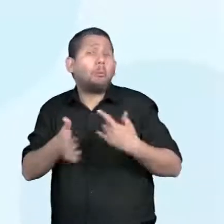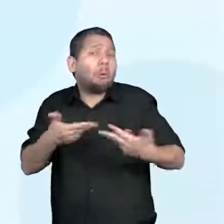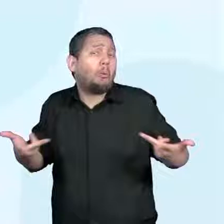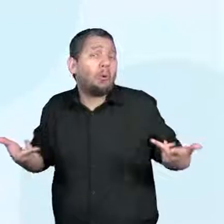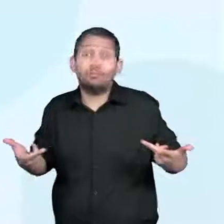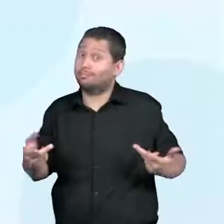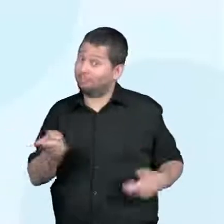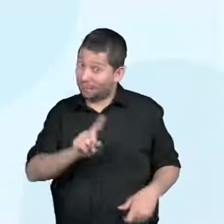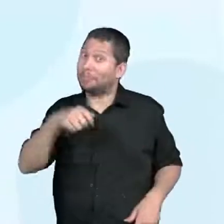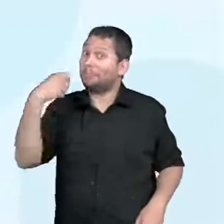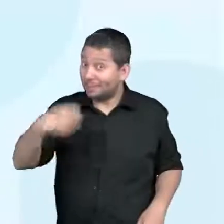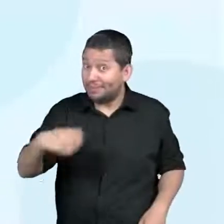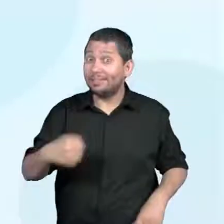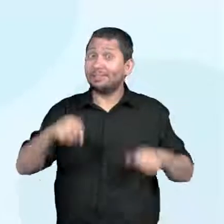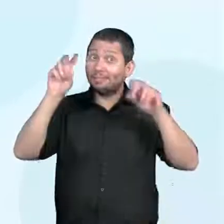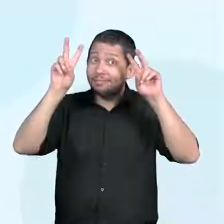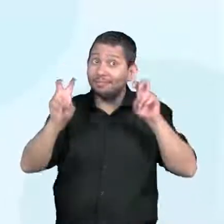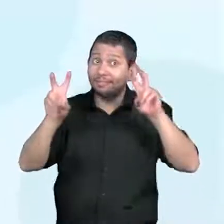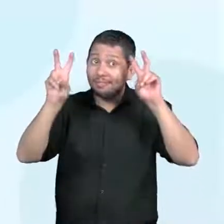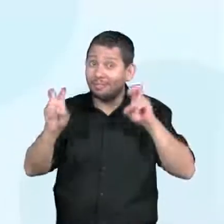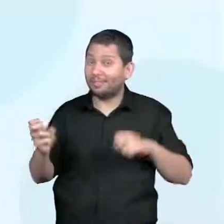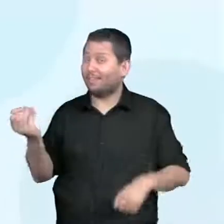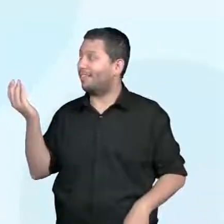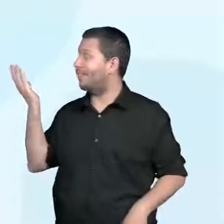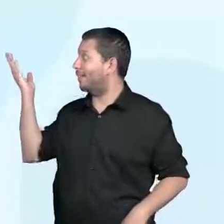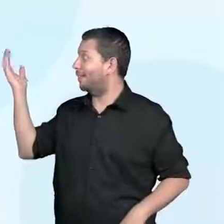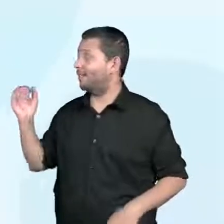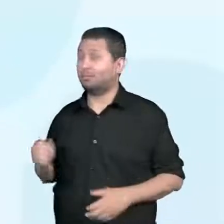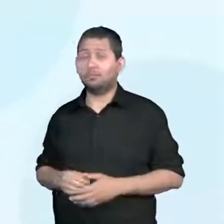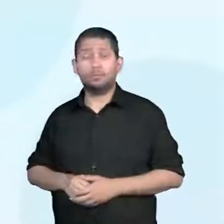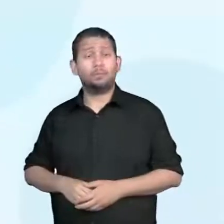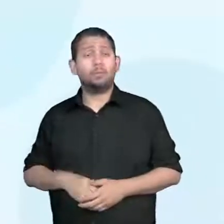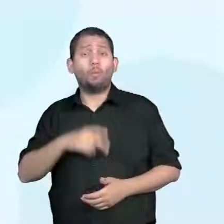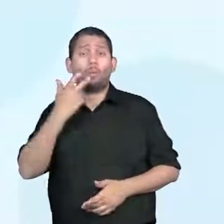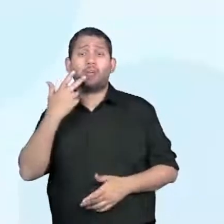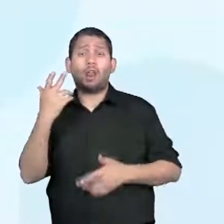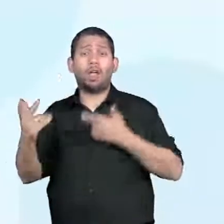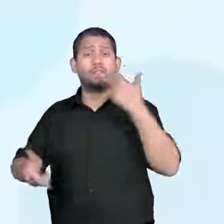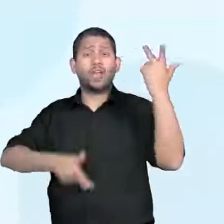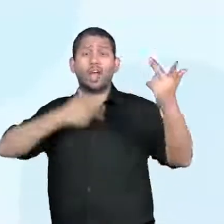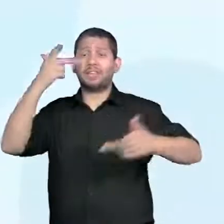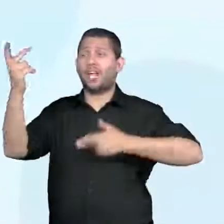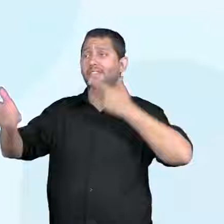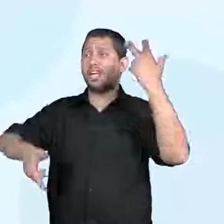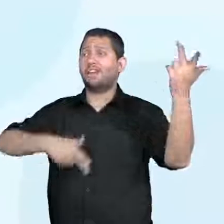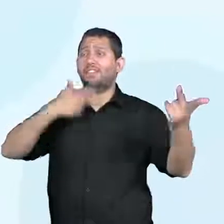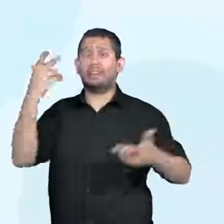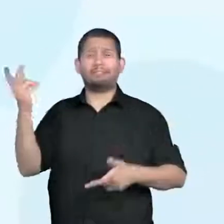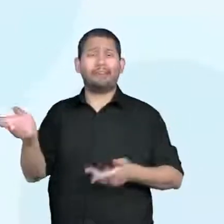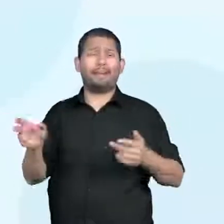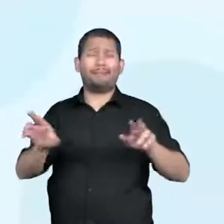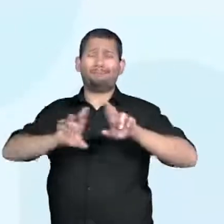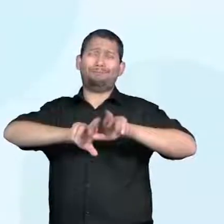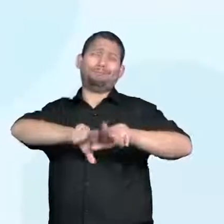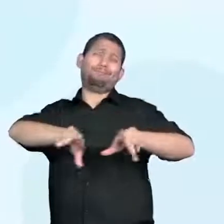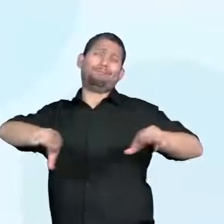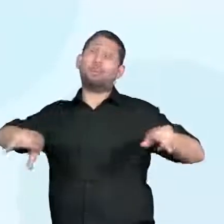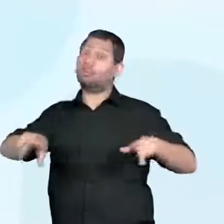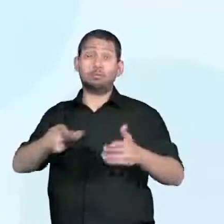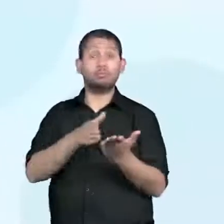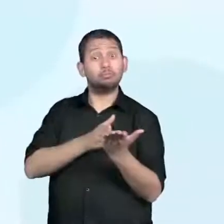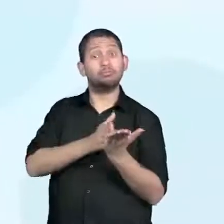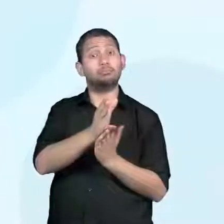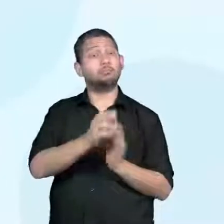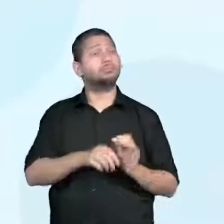ou um tema. Eu não posso simplesmente vir aqui e começar a fazer um monte de perguntas para a professora Ana Lu e eu não ter uma diretriz,